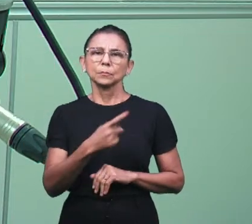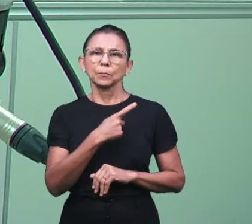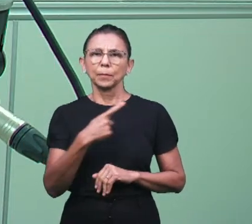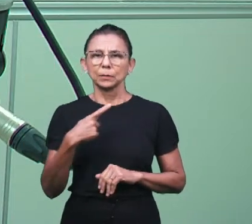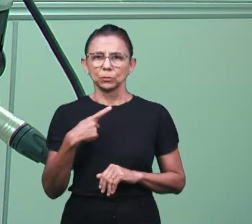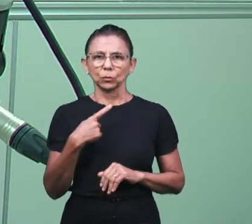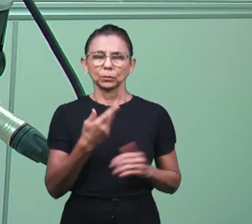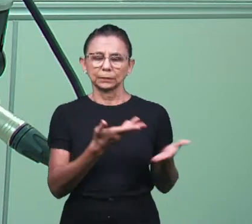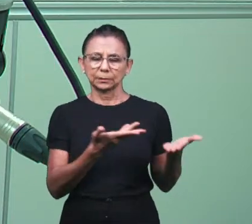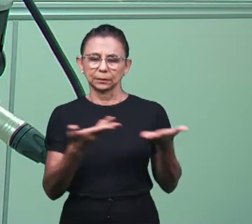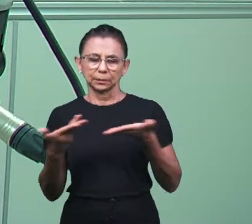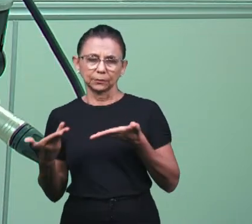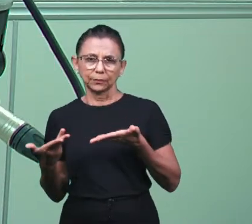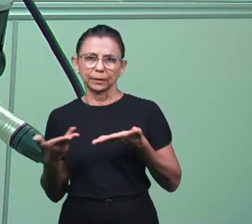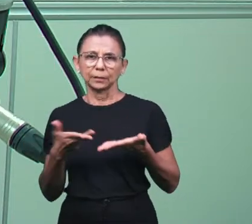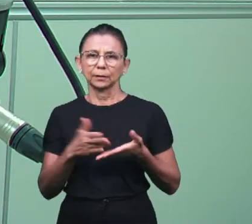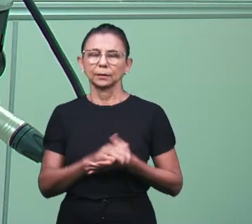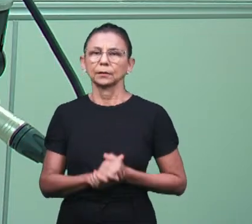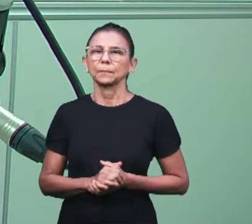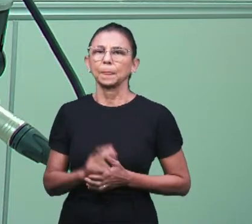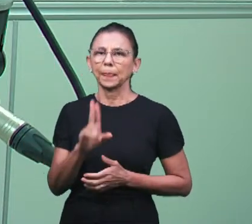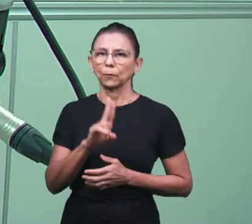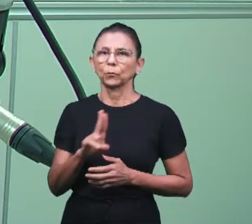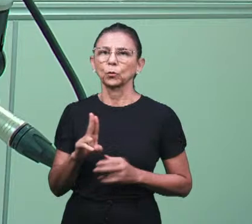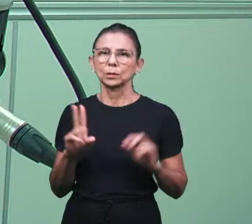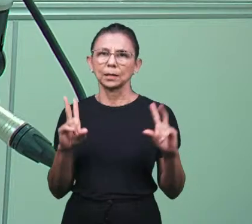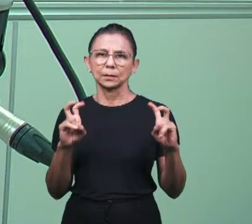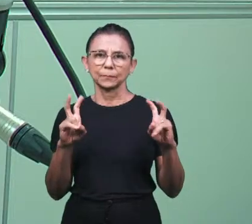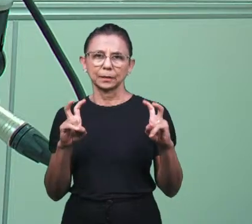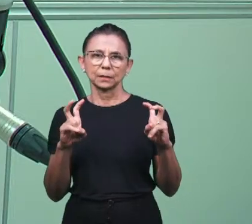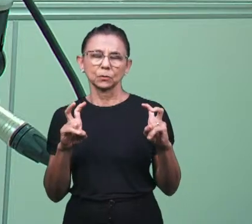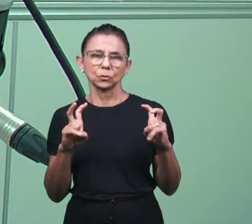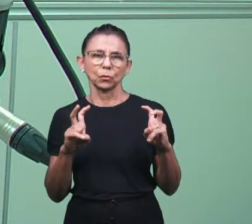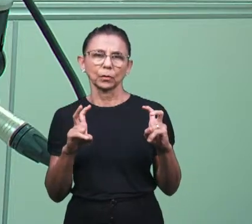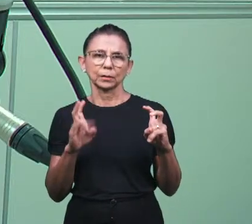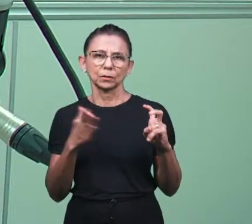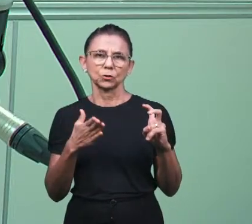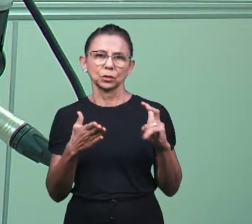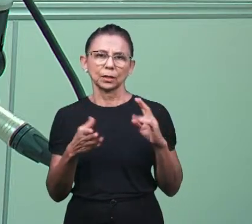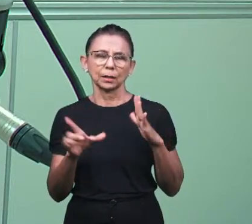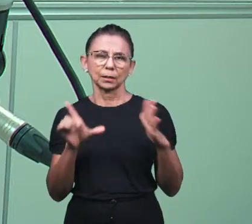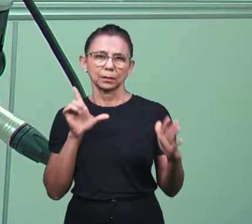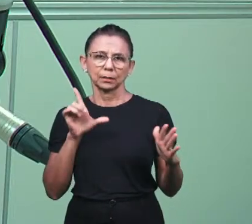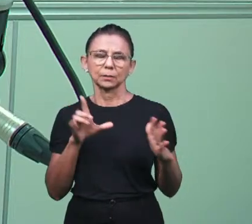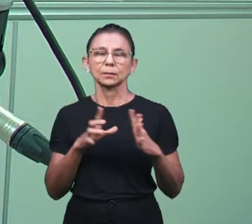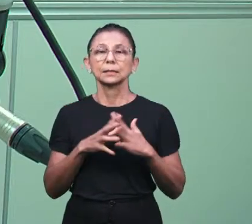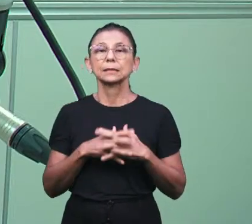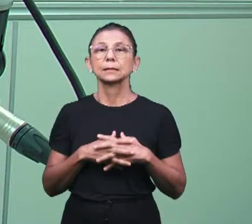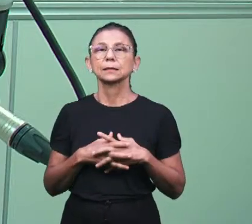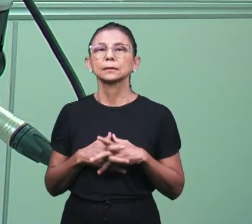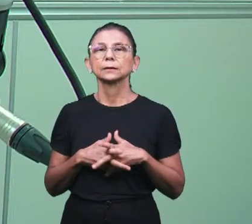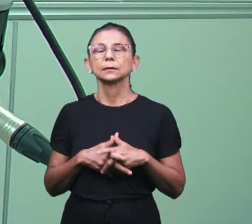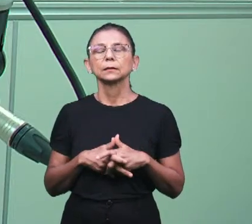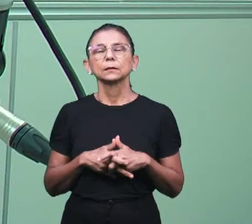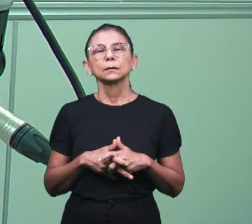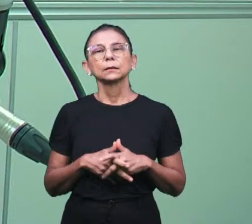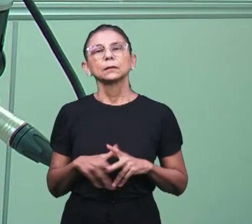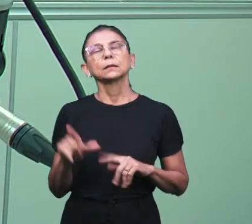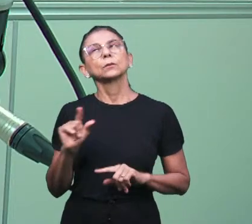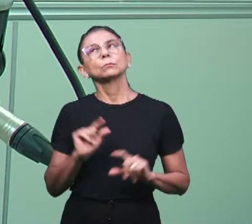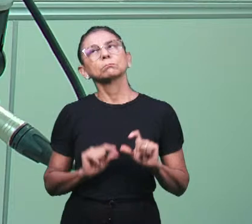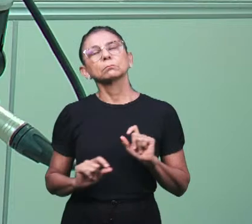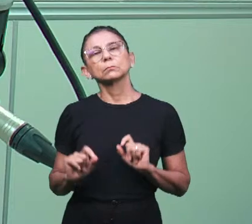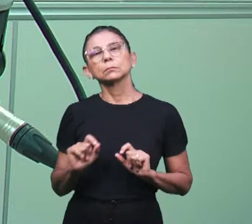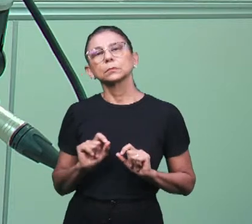repetir uma expressão que eu usei em outras conversas como essa que nós estamos tendo hoje, que é o fato de que